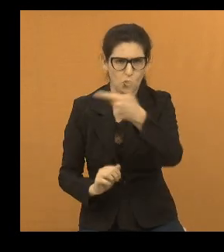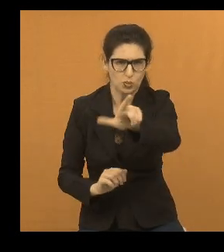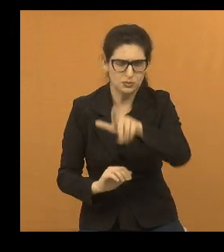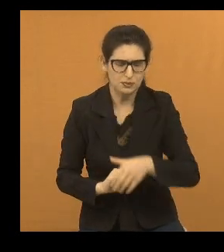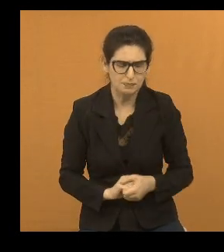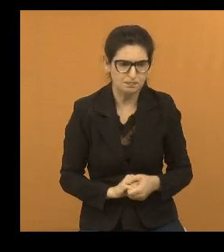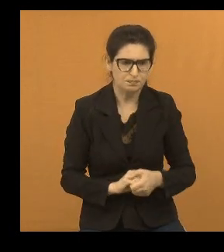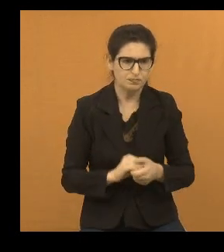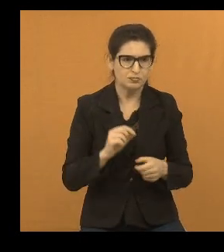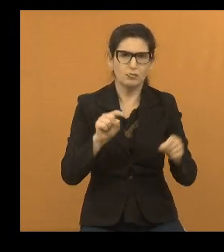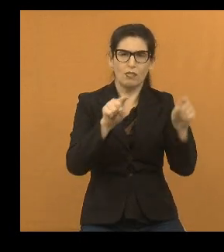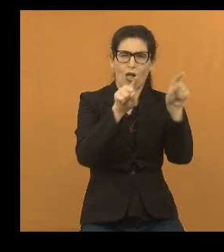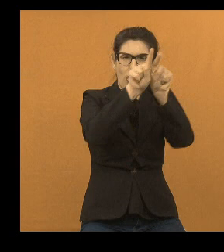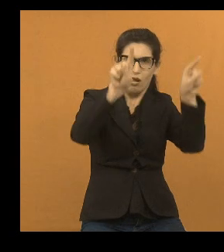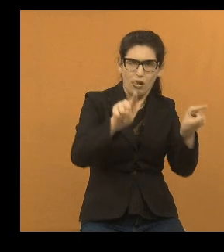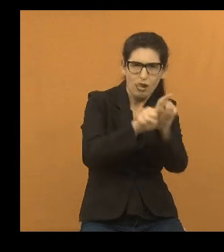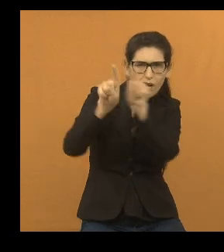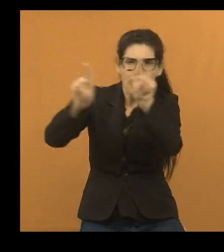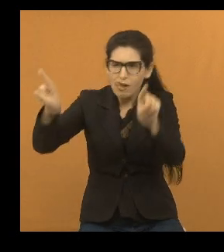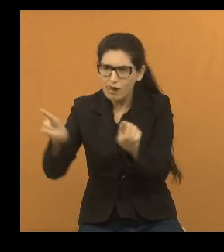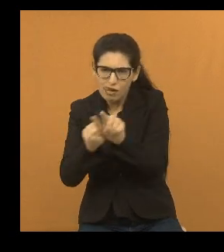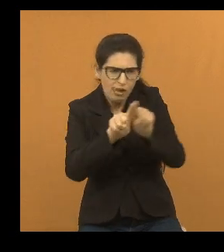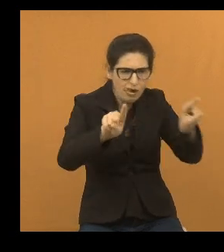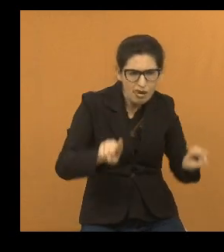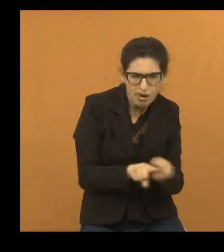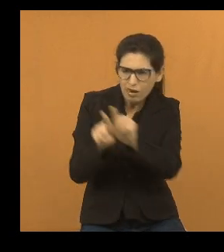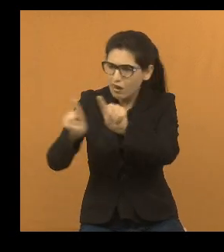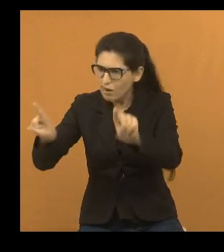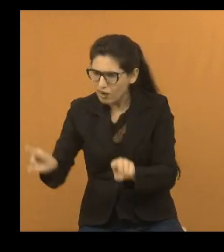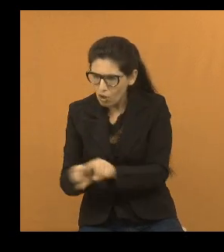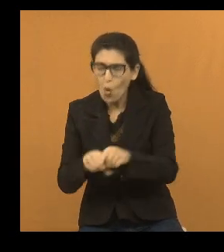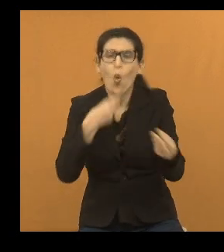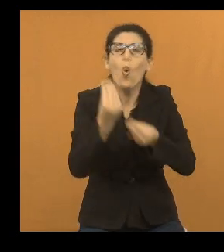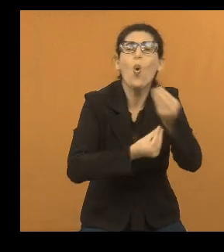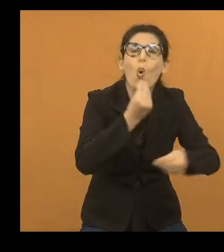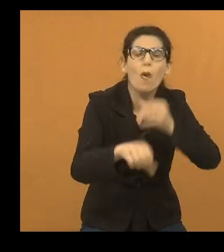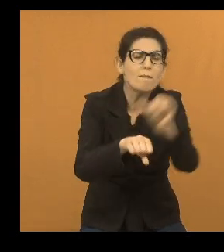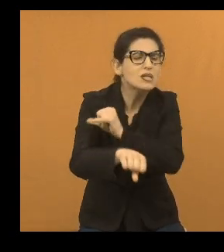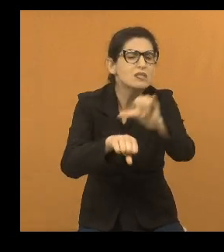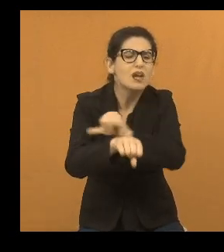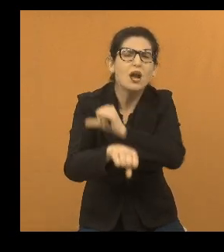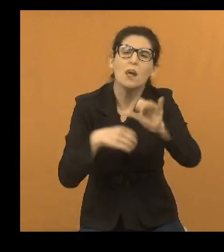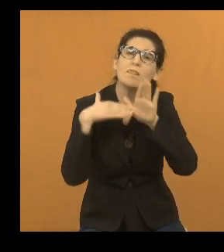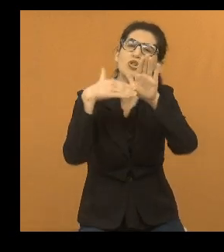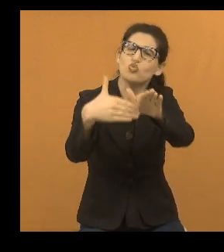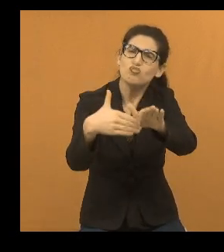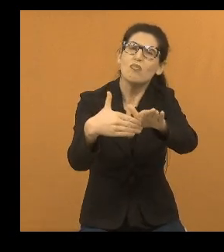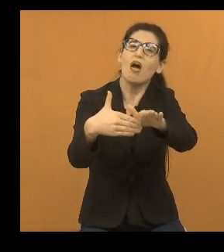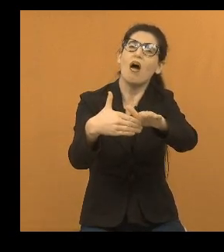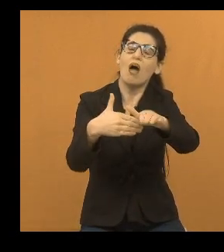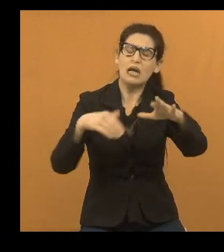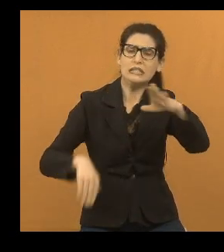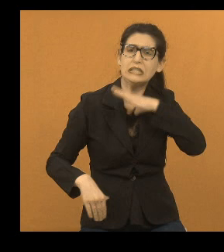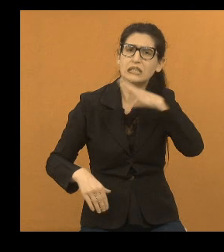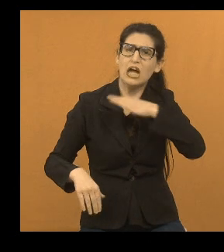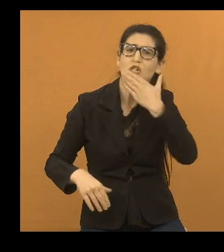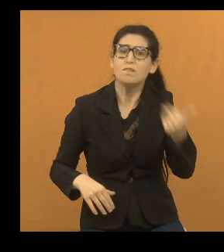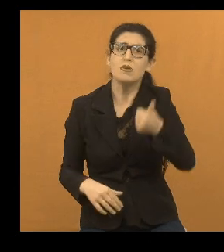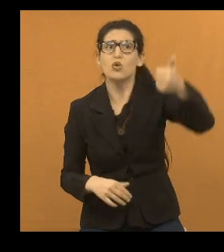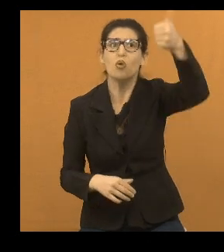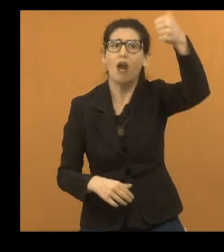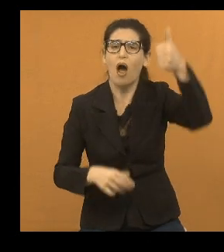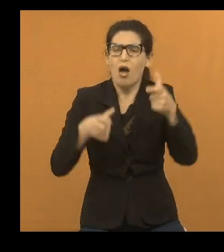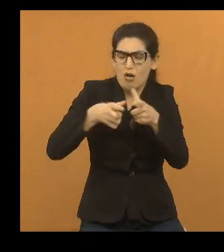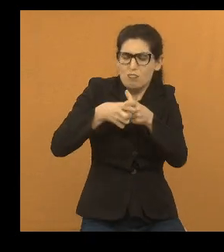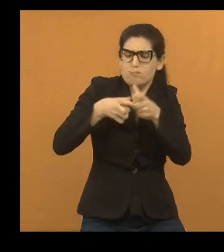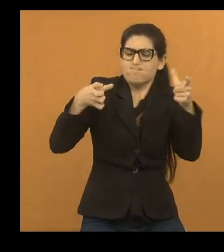Aqui um fluxograma indicando como foi feito o processo. Primeiramente, foram montadas oficinas técnicas participativas, que